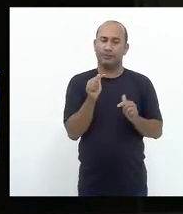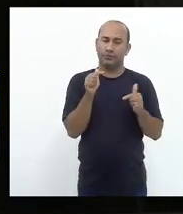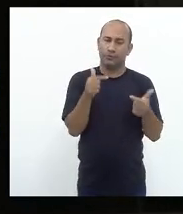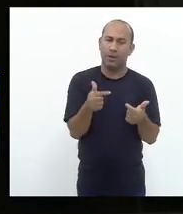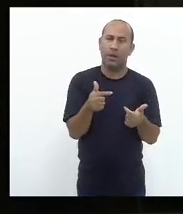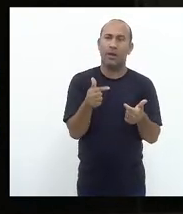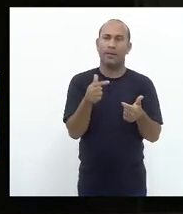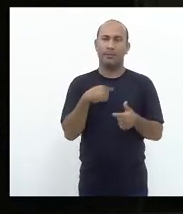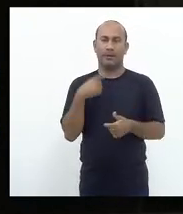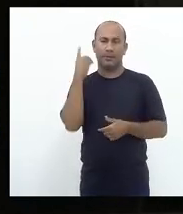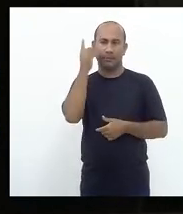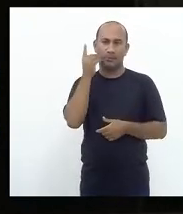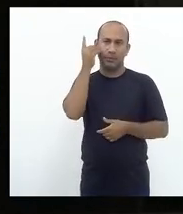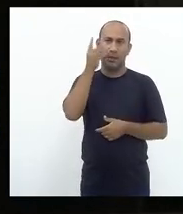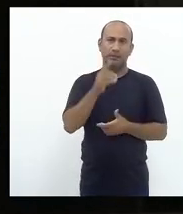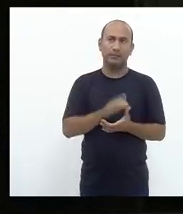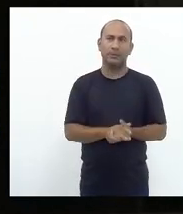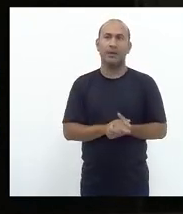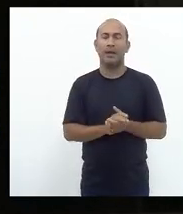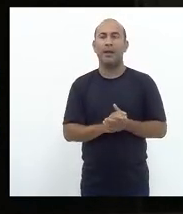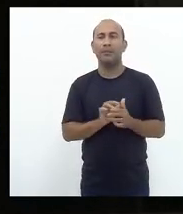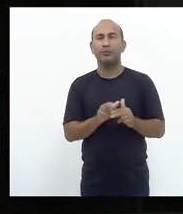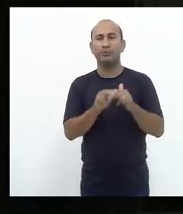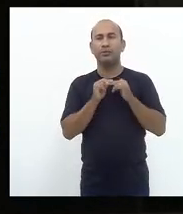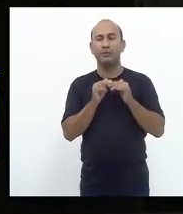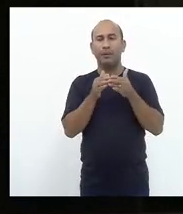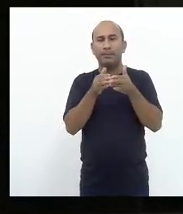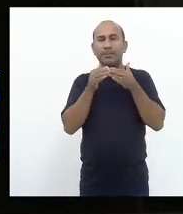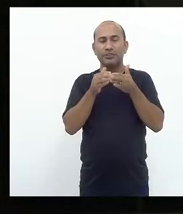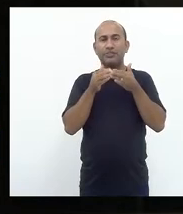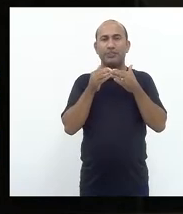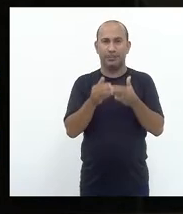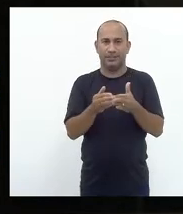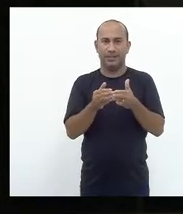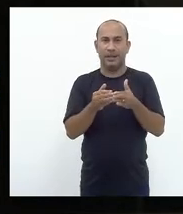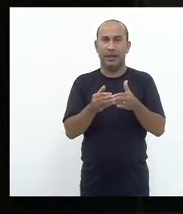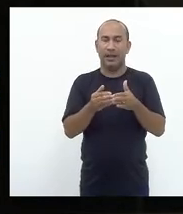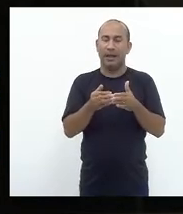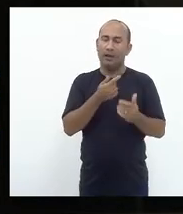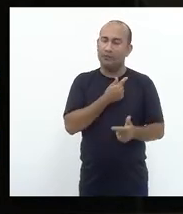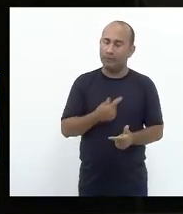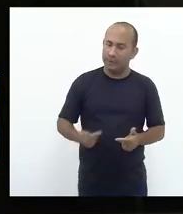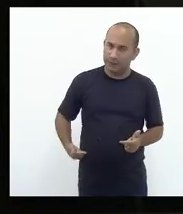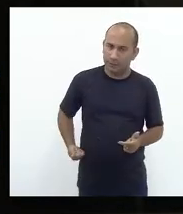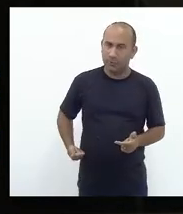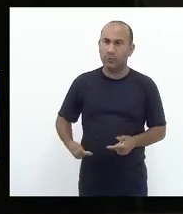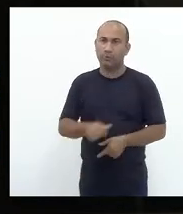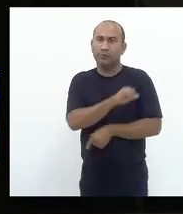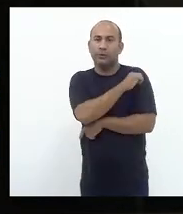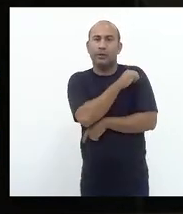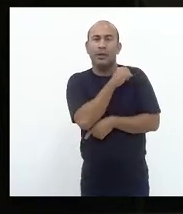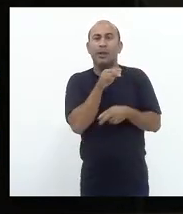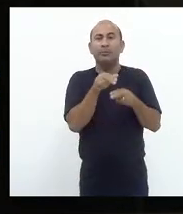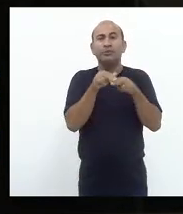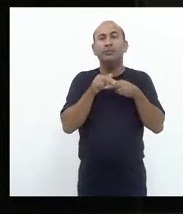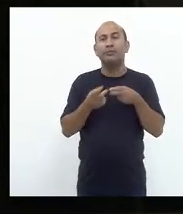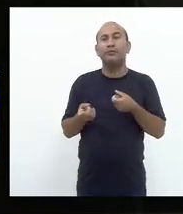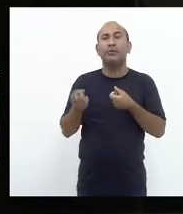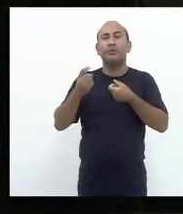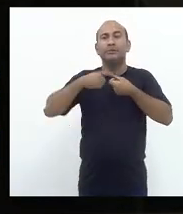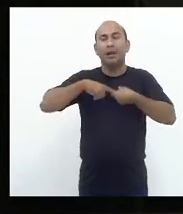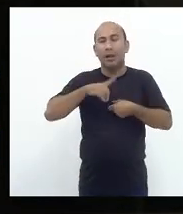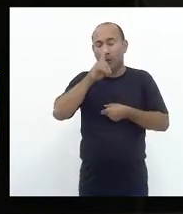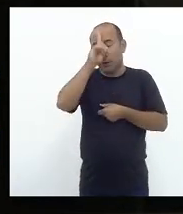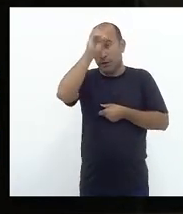como parlamentar foi fazer um pedido até o então governador Wilson Witzel para a retomada do